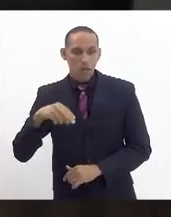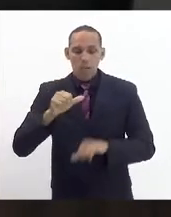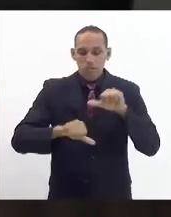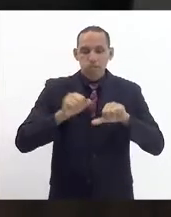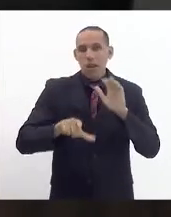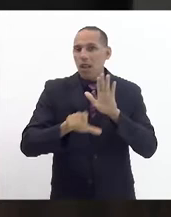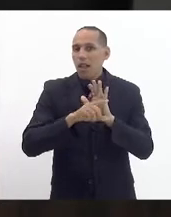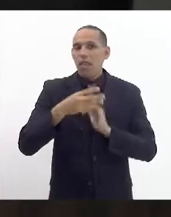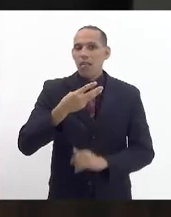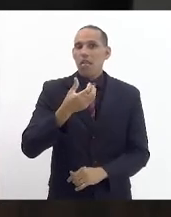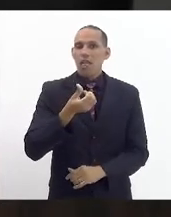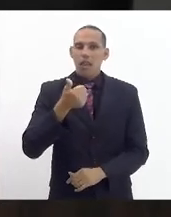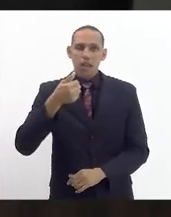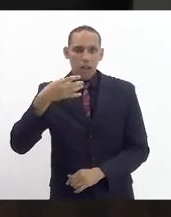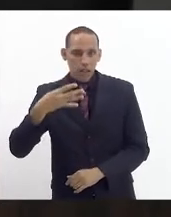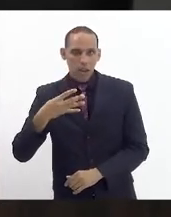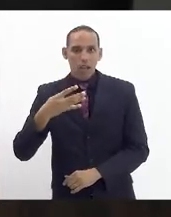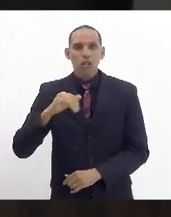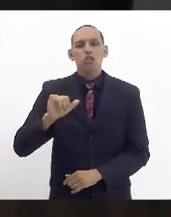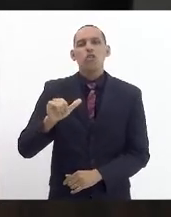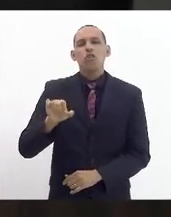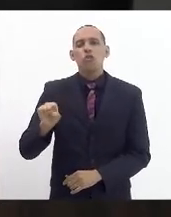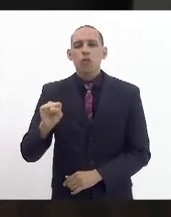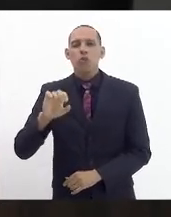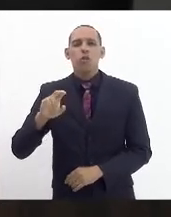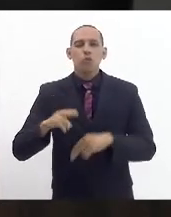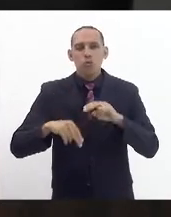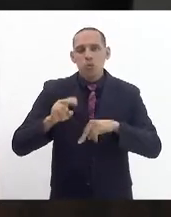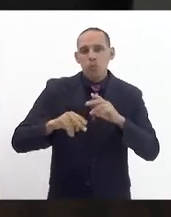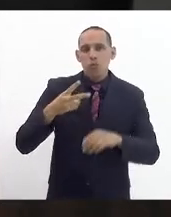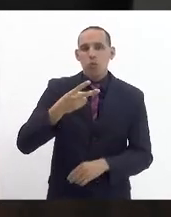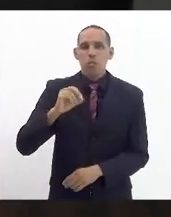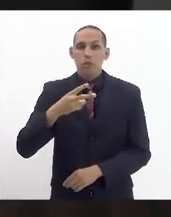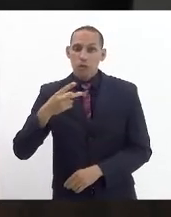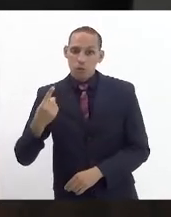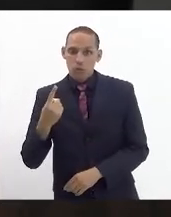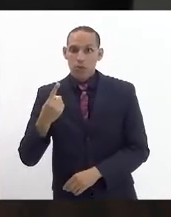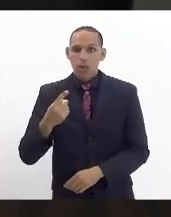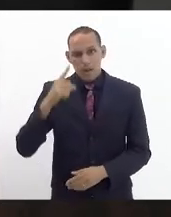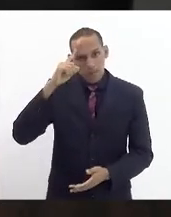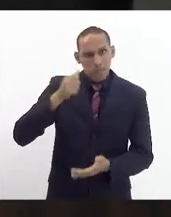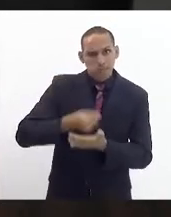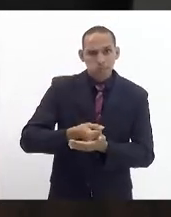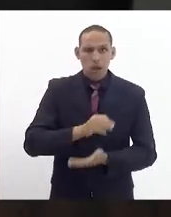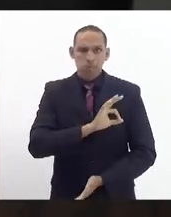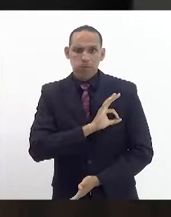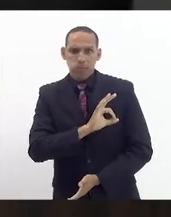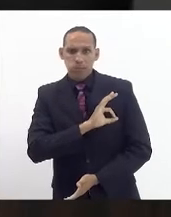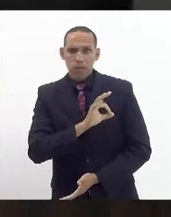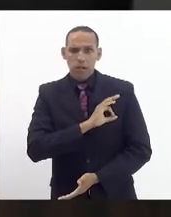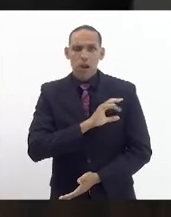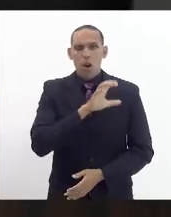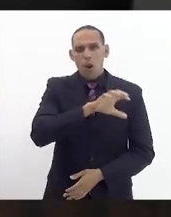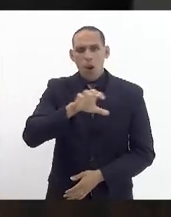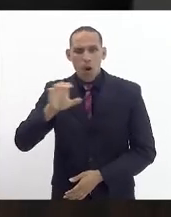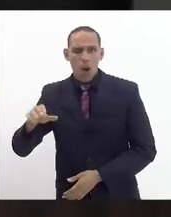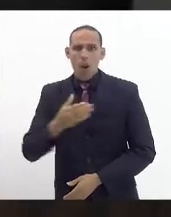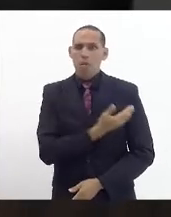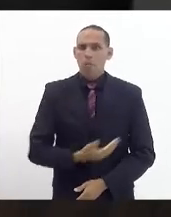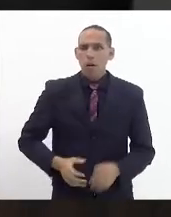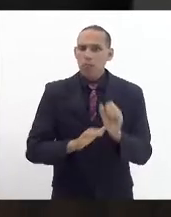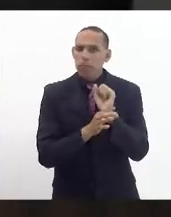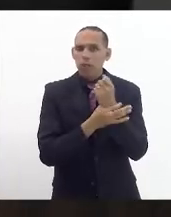lei 3.614, de 18 de julho de 21, que determina a autoridade policial e aos órgãos de segurança pública a busca imediata de